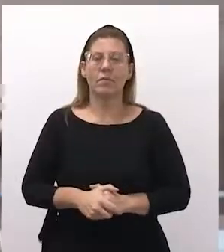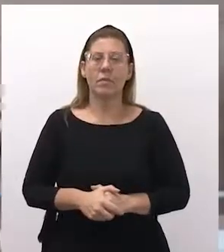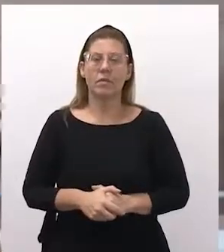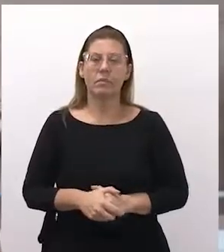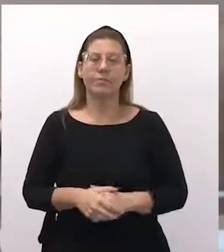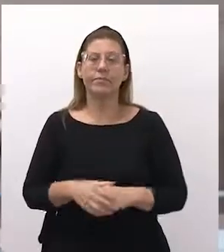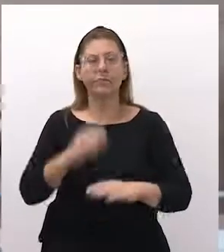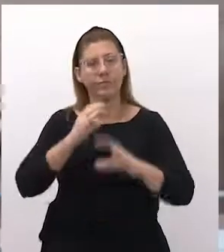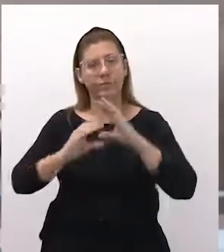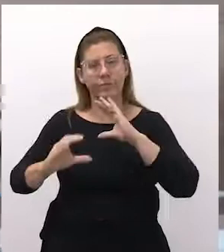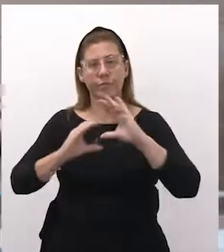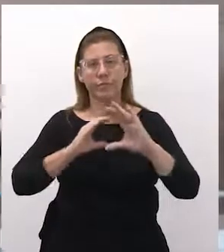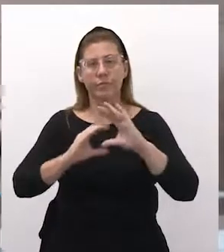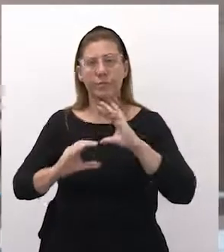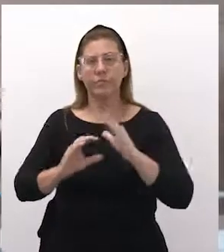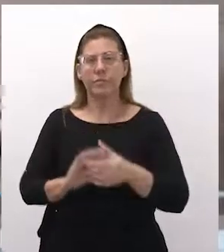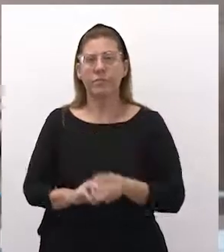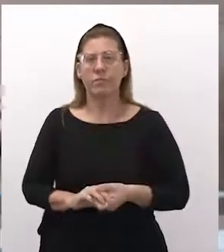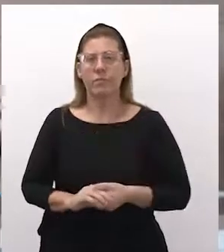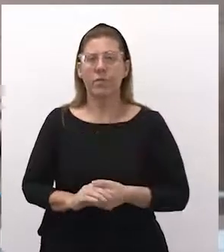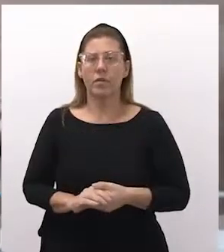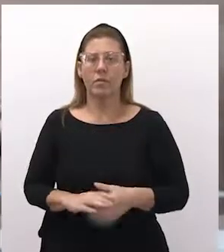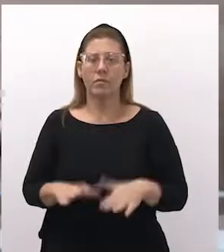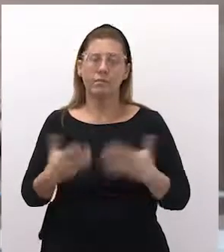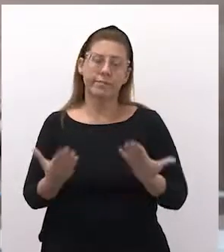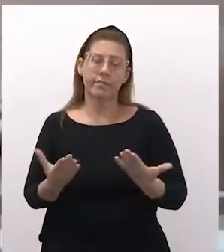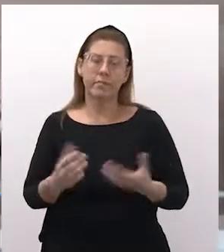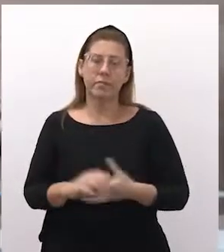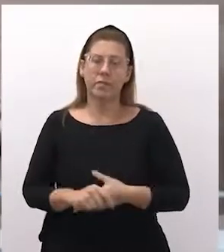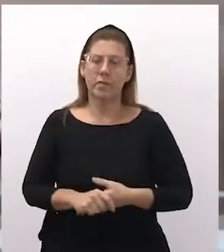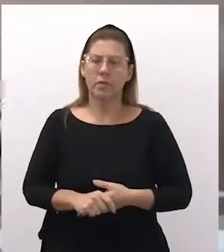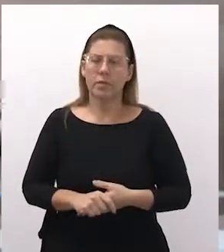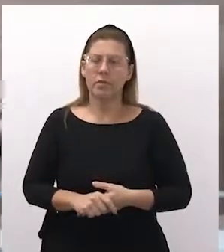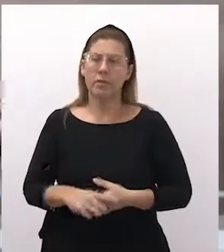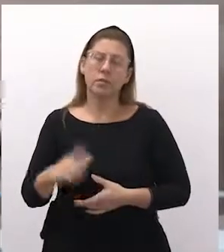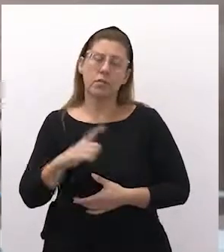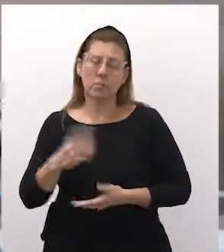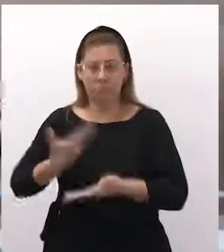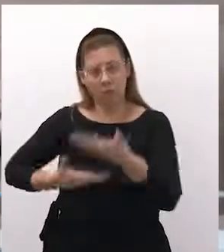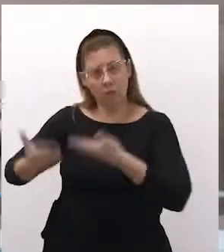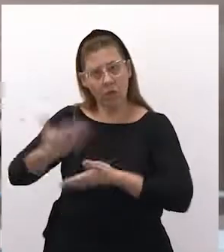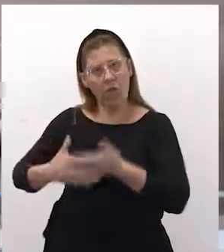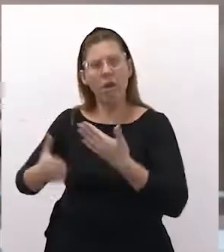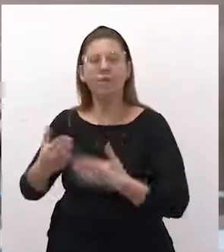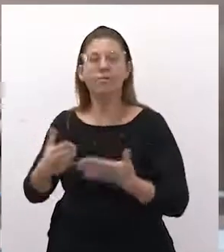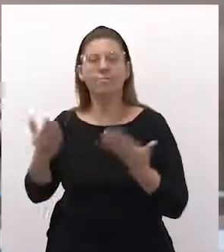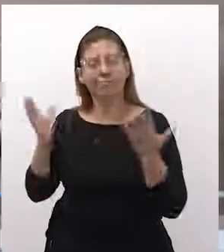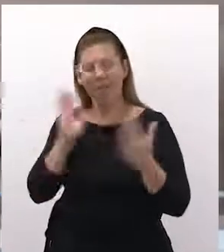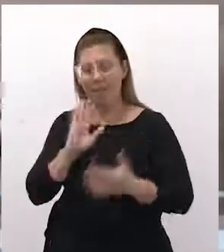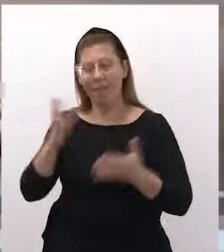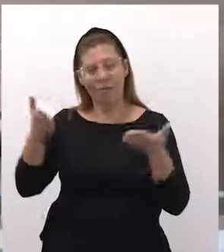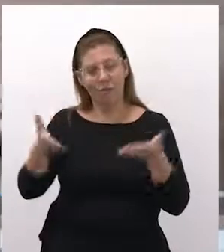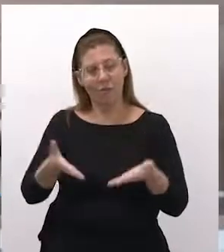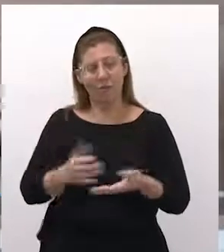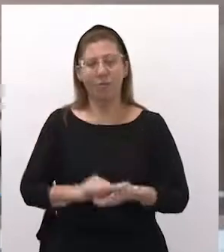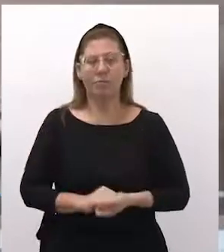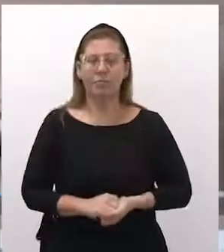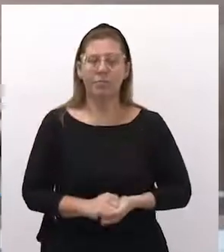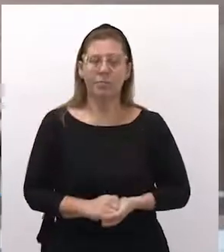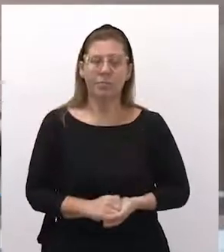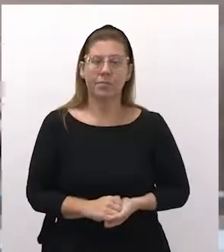meio de comunicação, né, que torna tudo tão asséptico, e ter uma troca legal no dia de hoje.